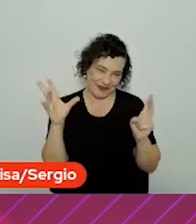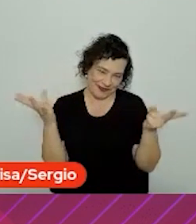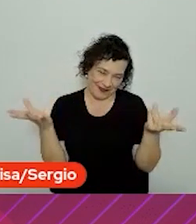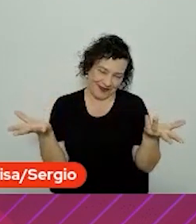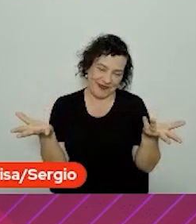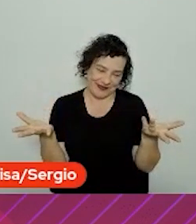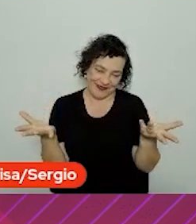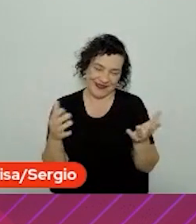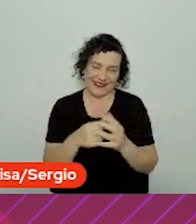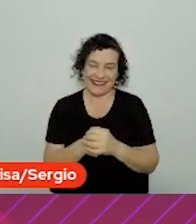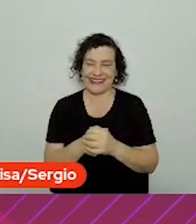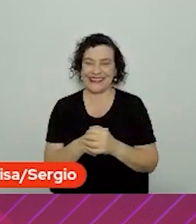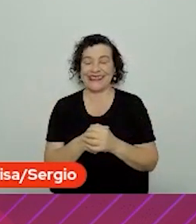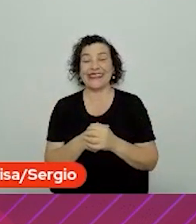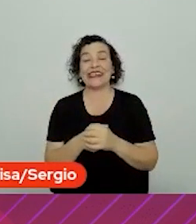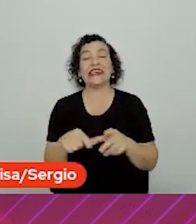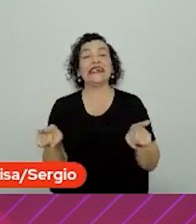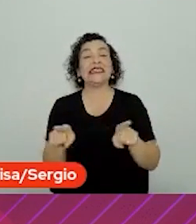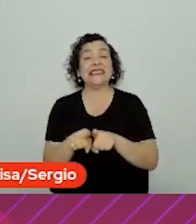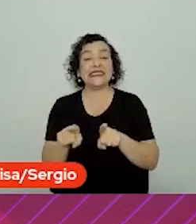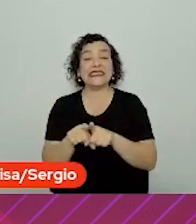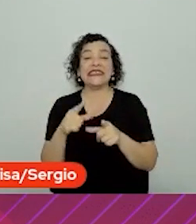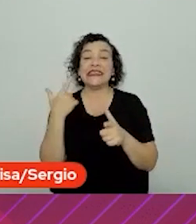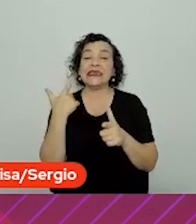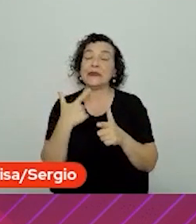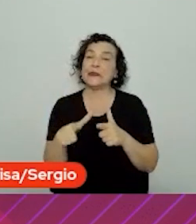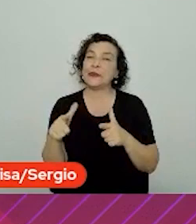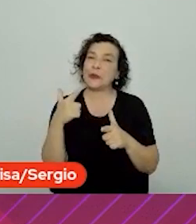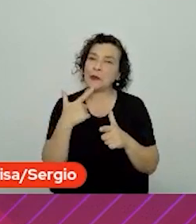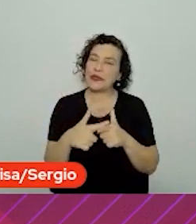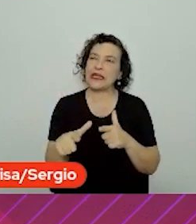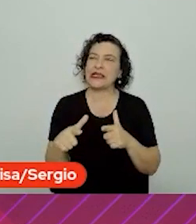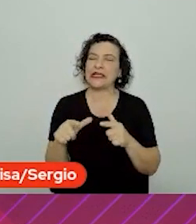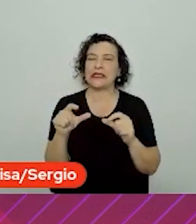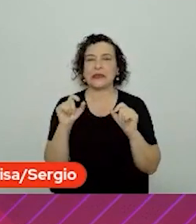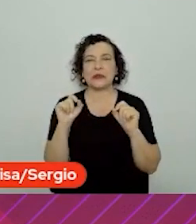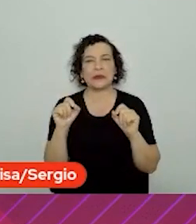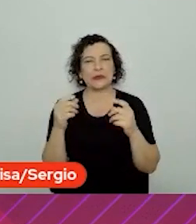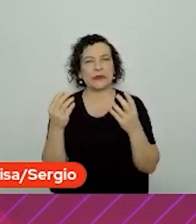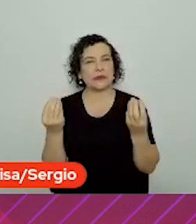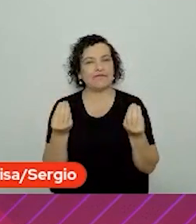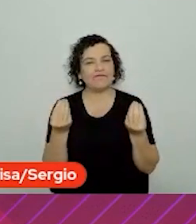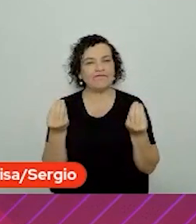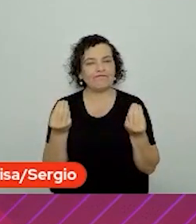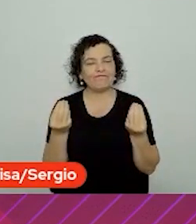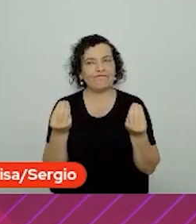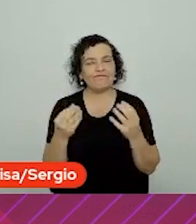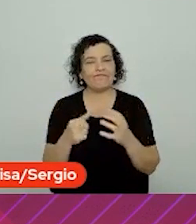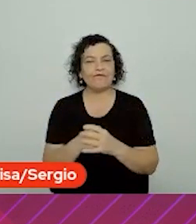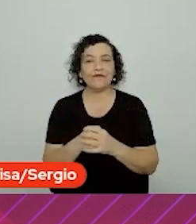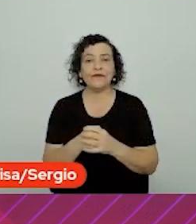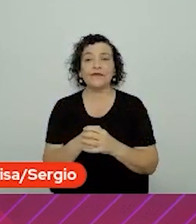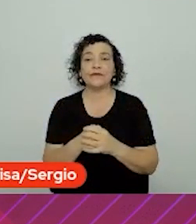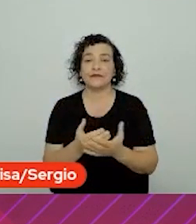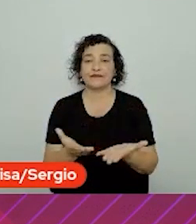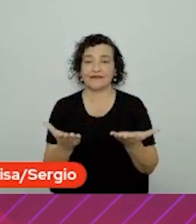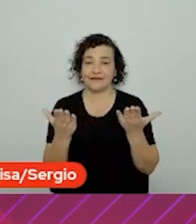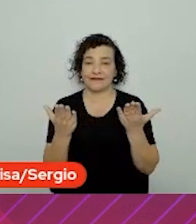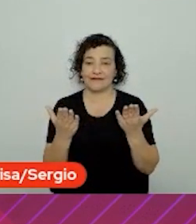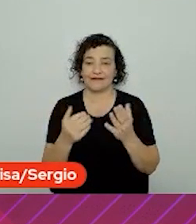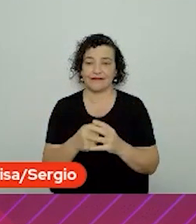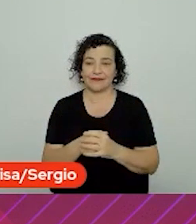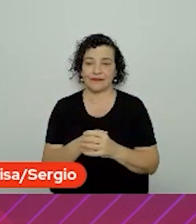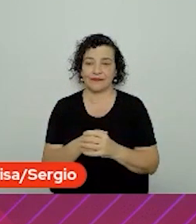tudo isso, né, dos problemas em trazer o conhecimento dessa forma, é isso aqui,